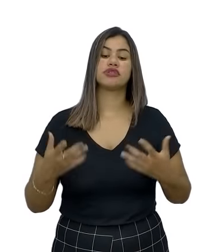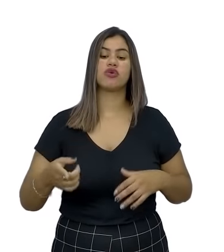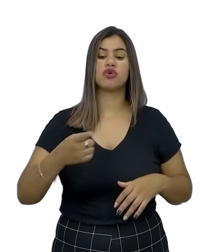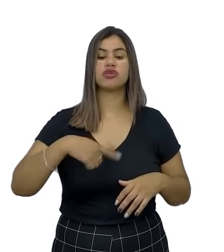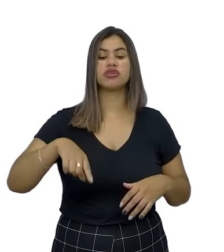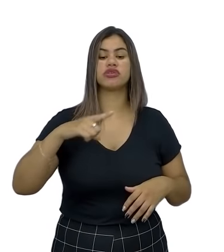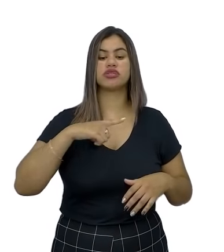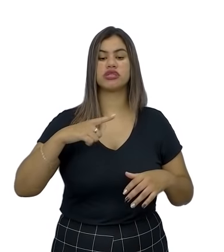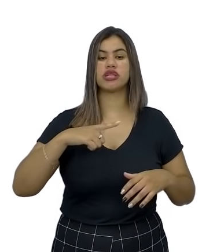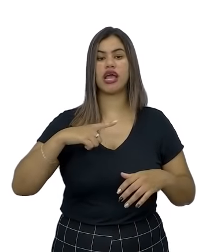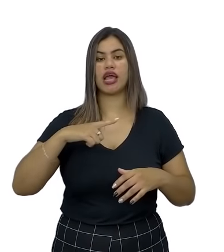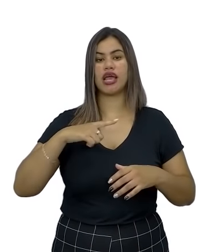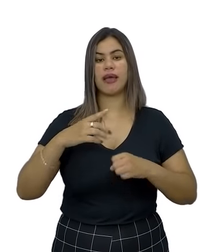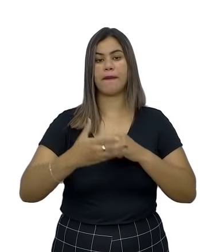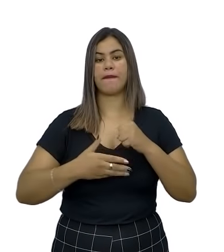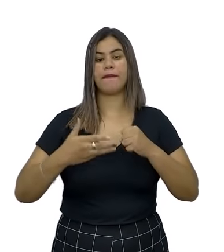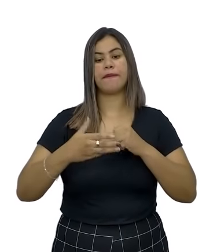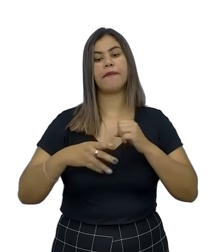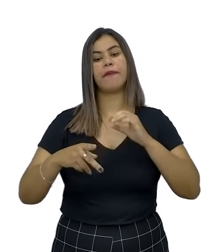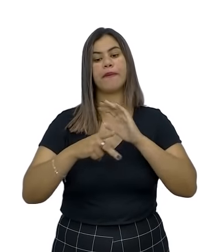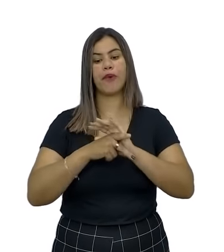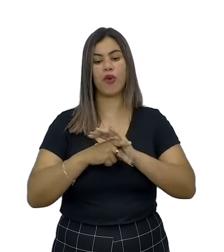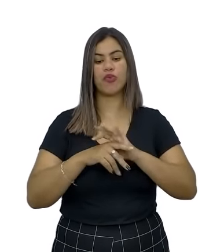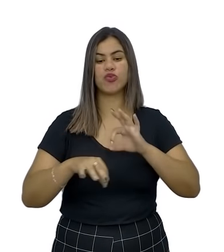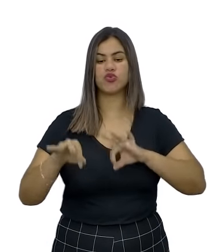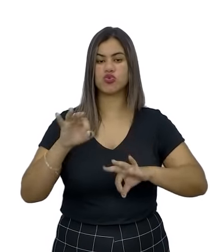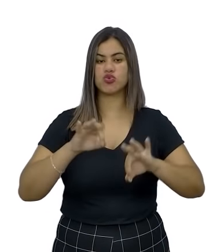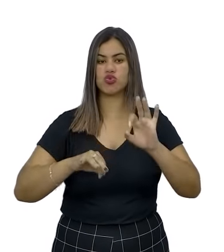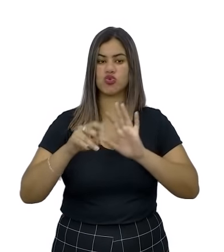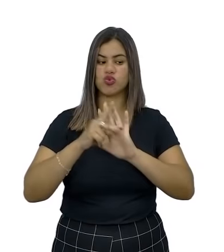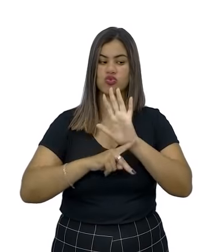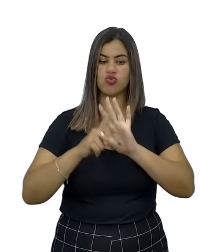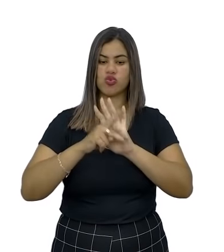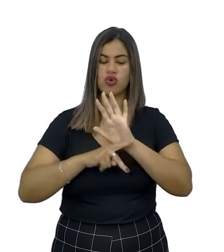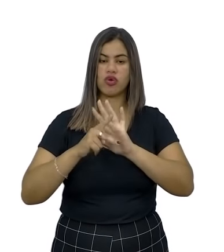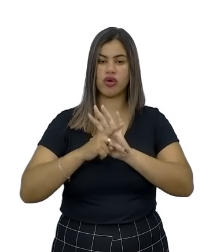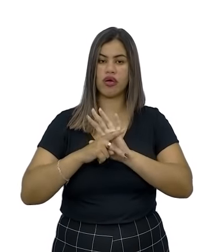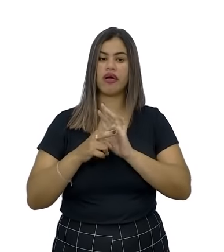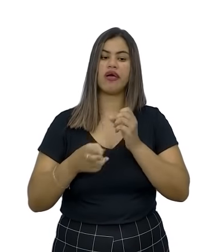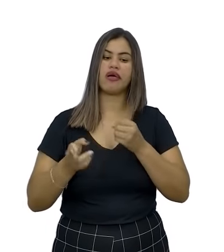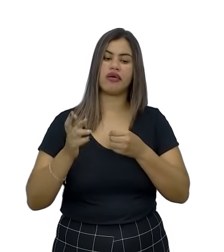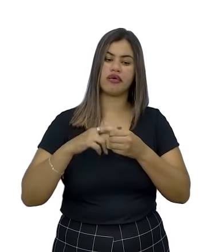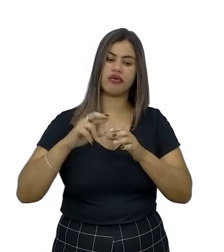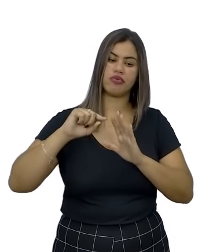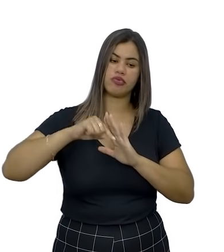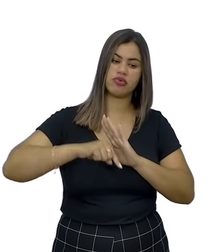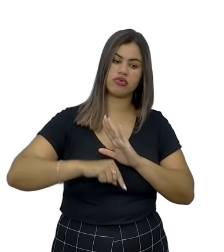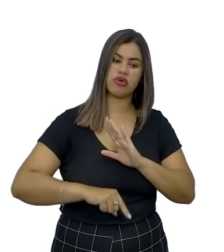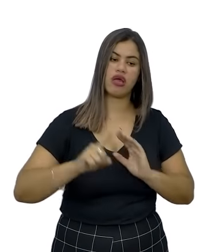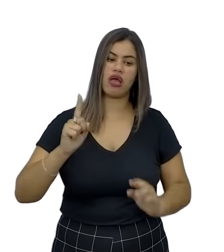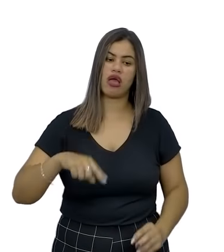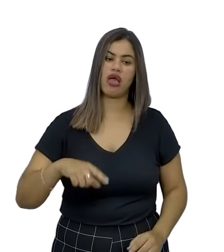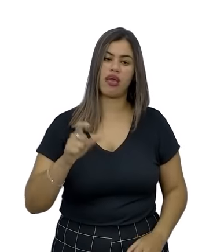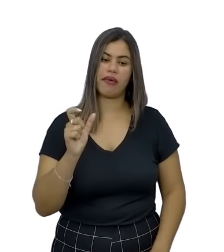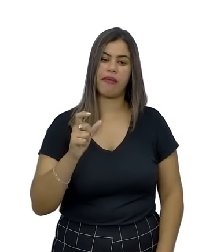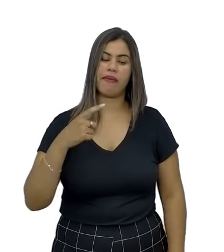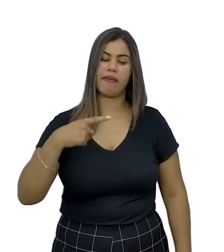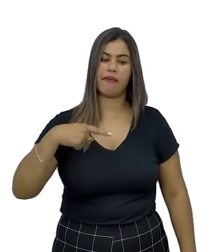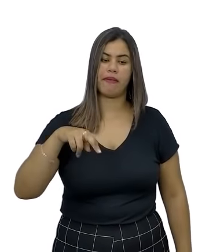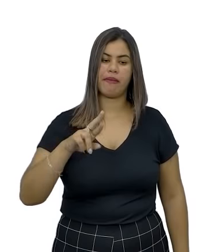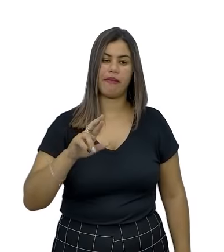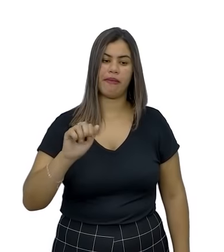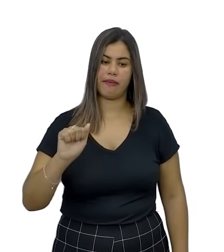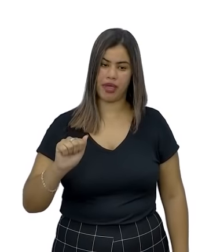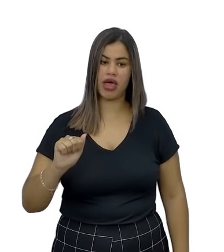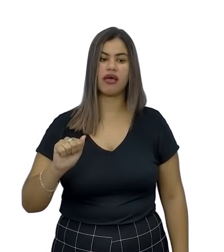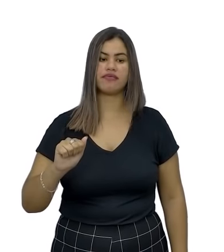a estruturação do Programa de Recuperação e Aprofundamento, que a gente chama de PRA, um monte de siglas, né? Então, aqui ele